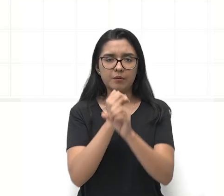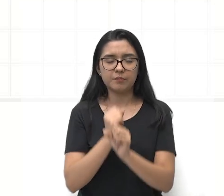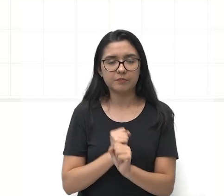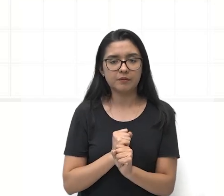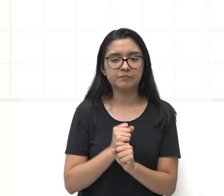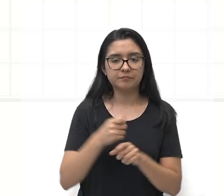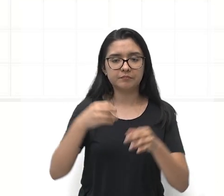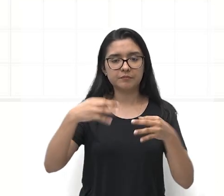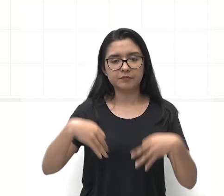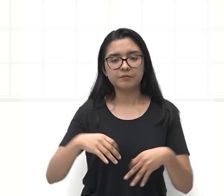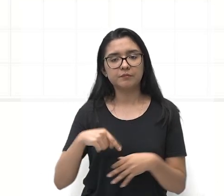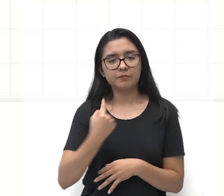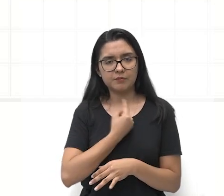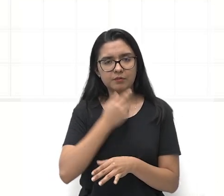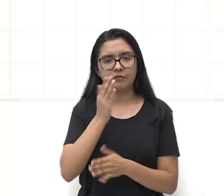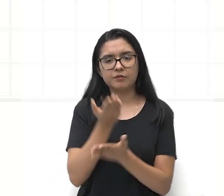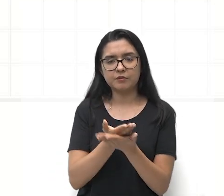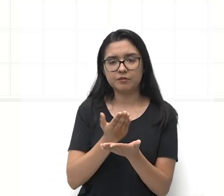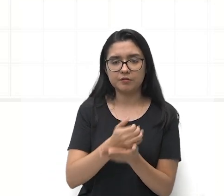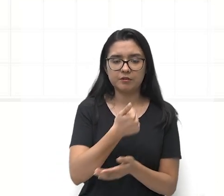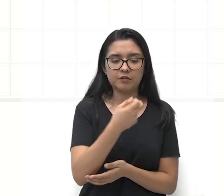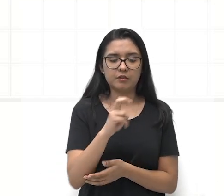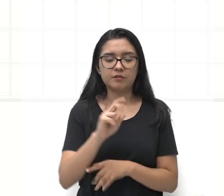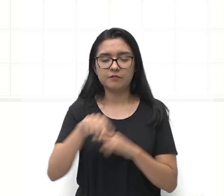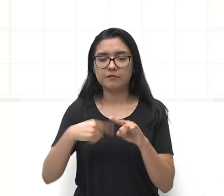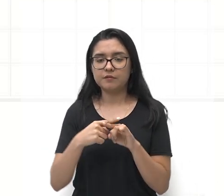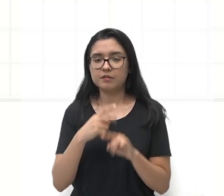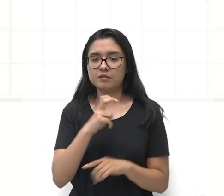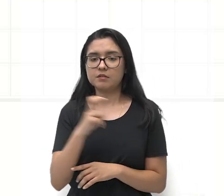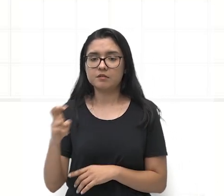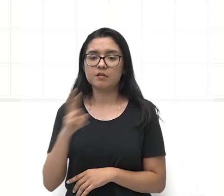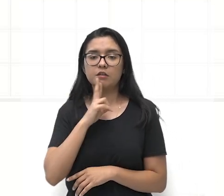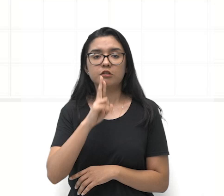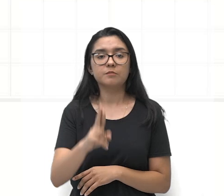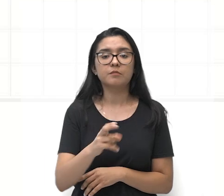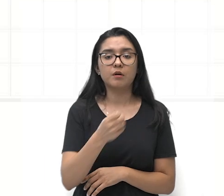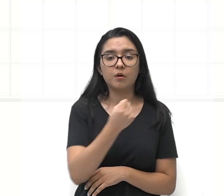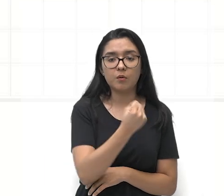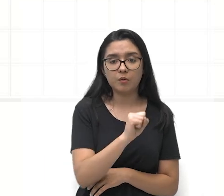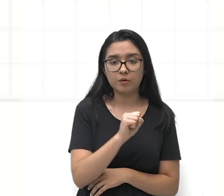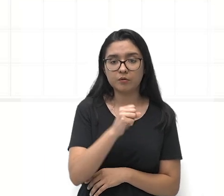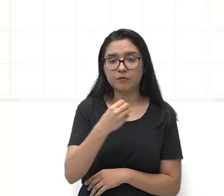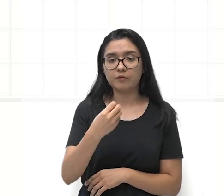é verdade? Nós já vimos que 15 vezes 55 é igual a quanto?